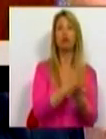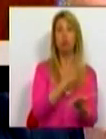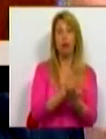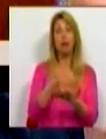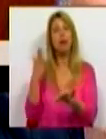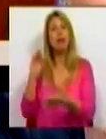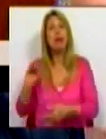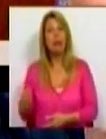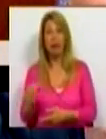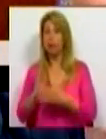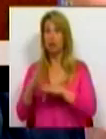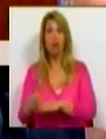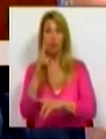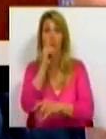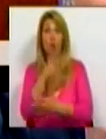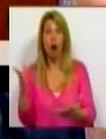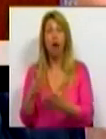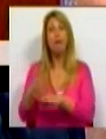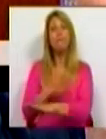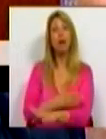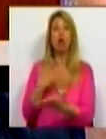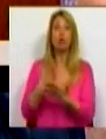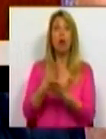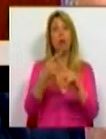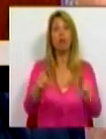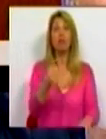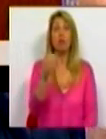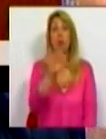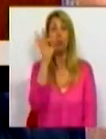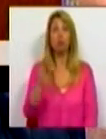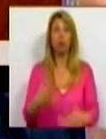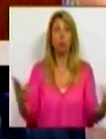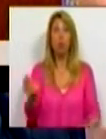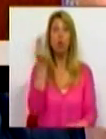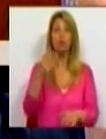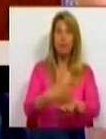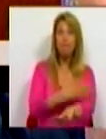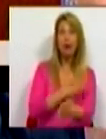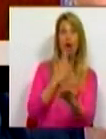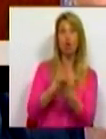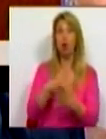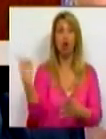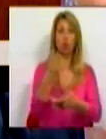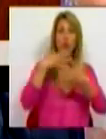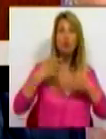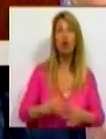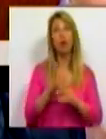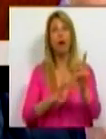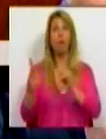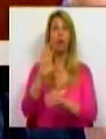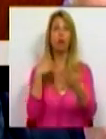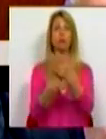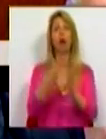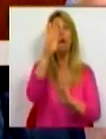não acederam ao pré-escolar é uma diferença de 50%. E por isso universalizar o pré-escolar a todos é aumentar e criar condições